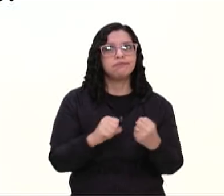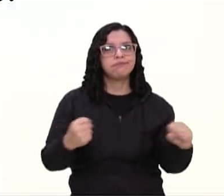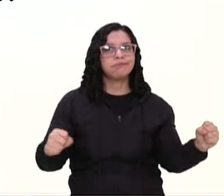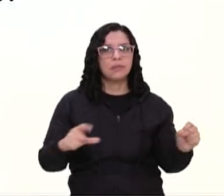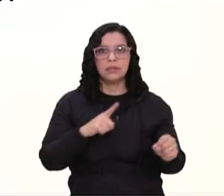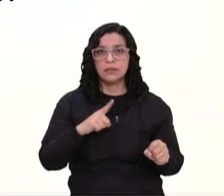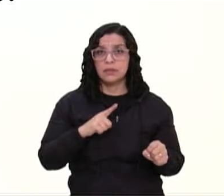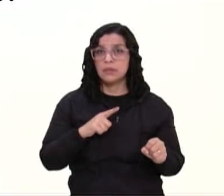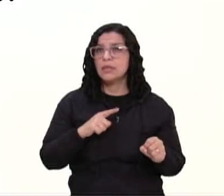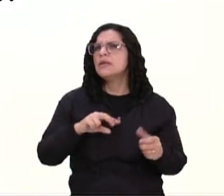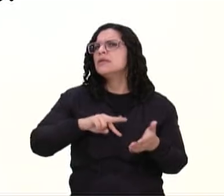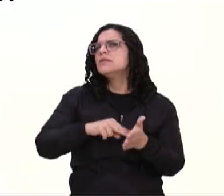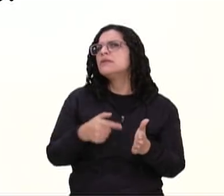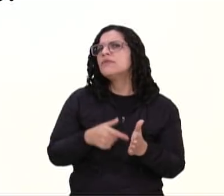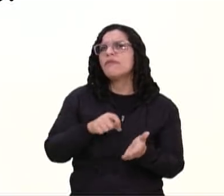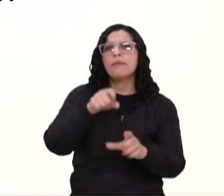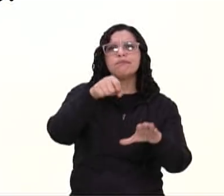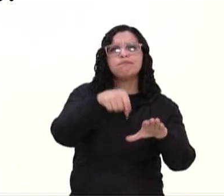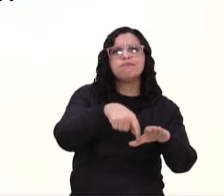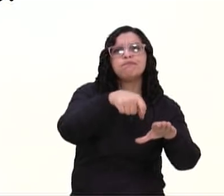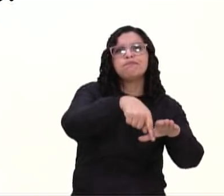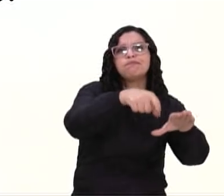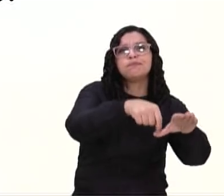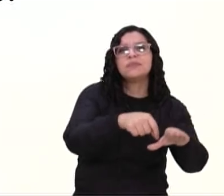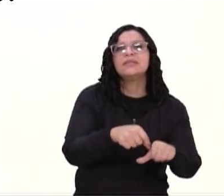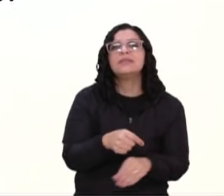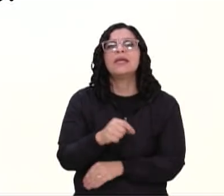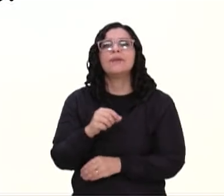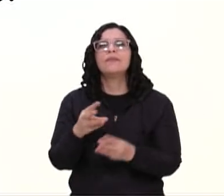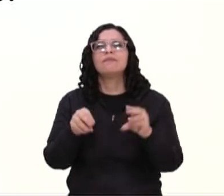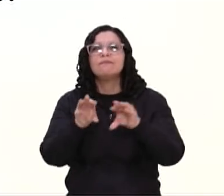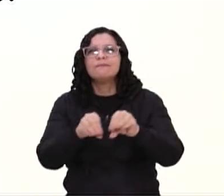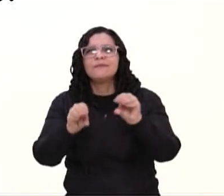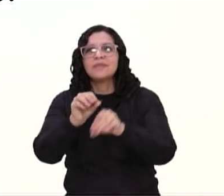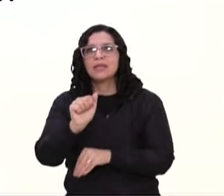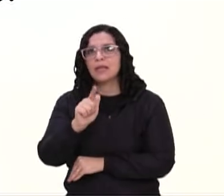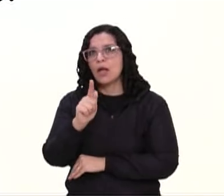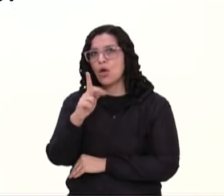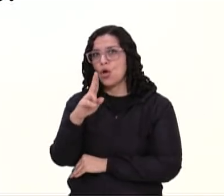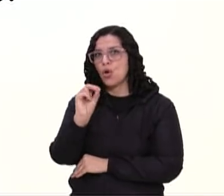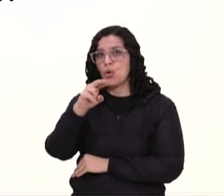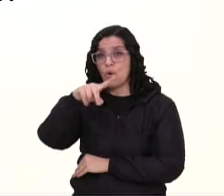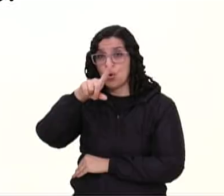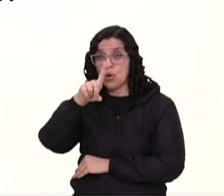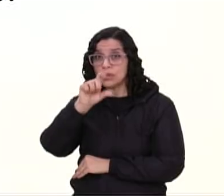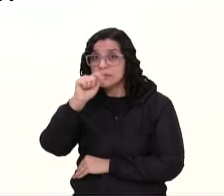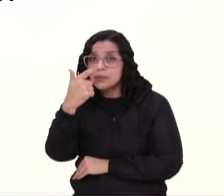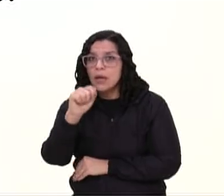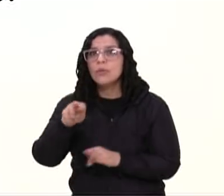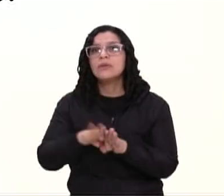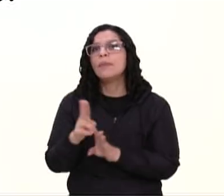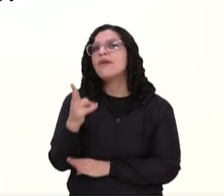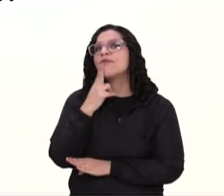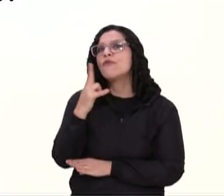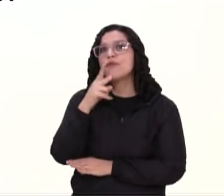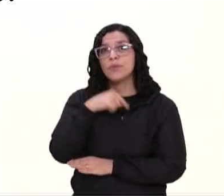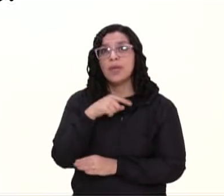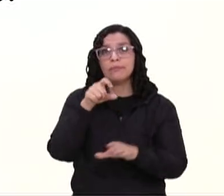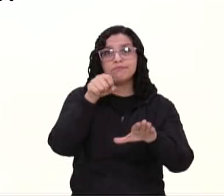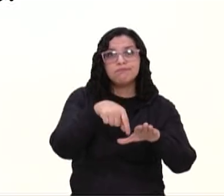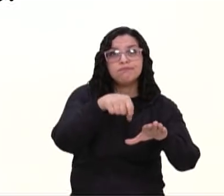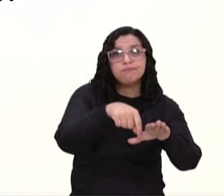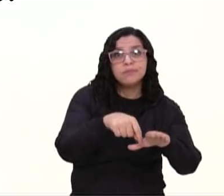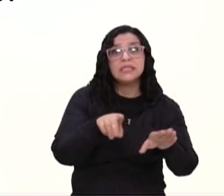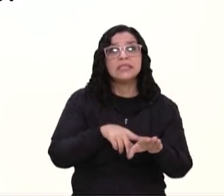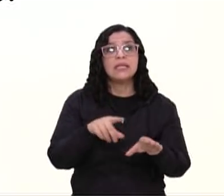terra e que vai se plantar principalmente algodão e tabaco. E vamos utilizar o sistema de plantation, daquela agricultura